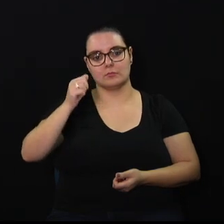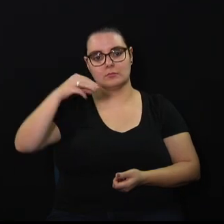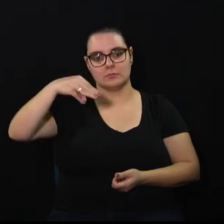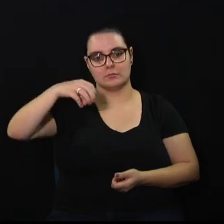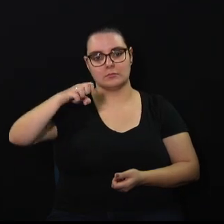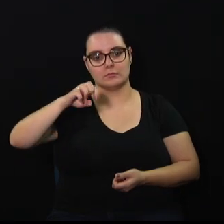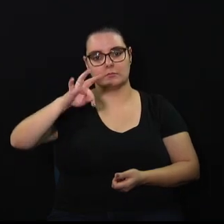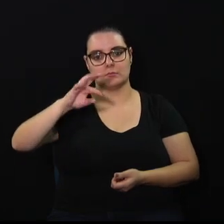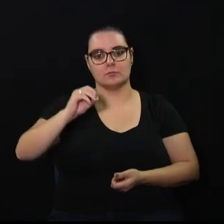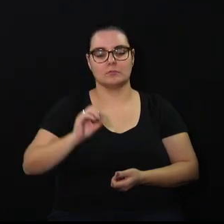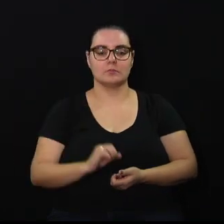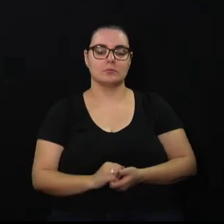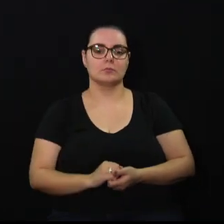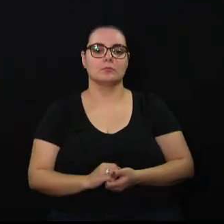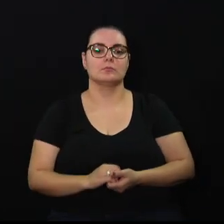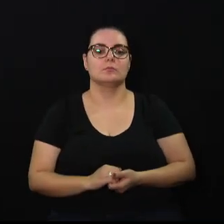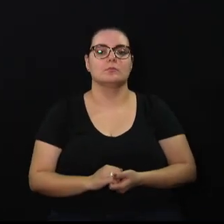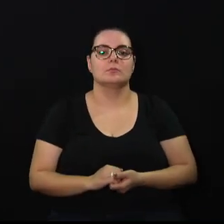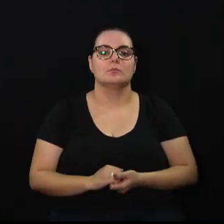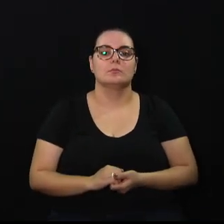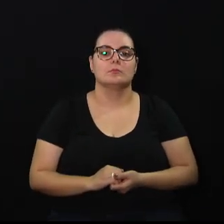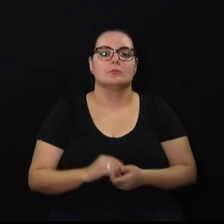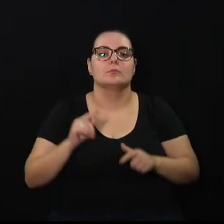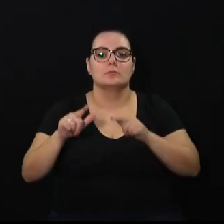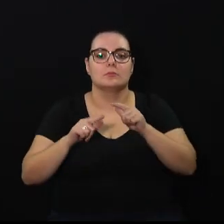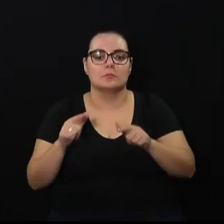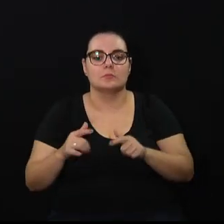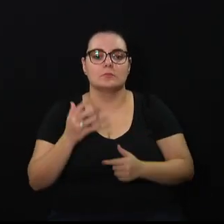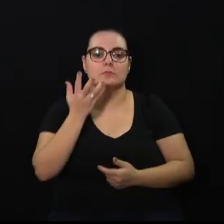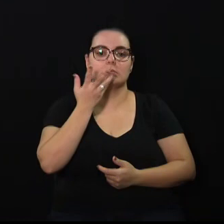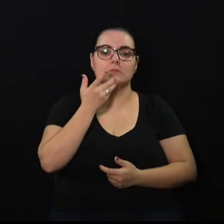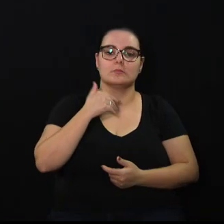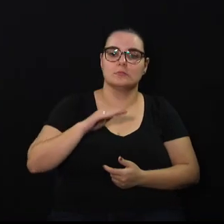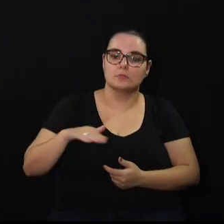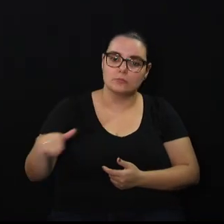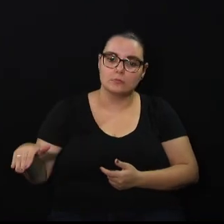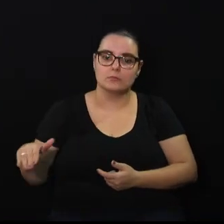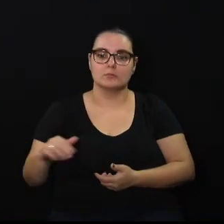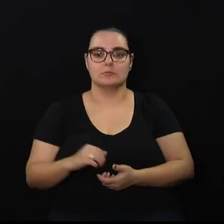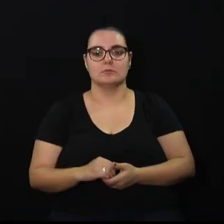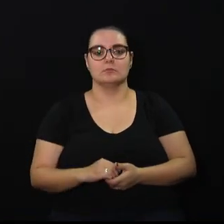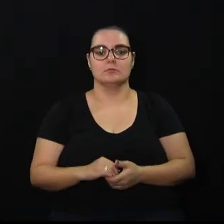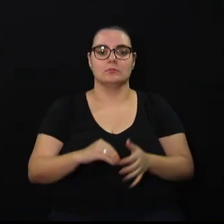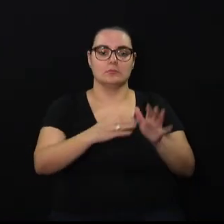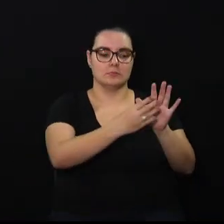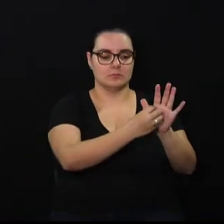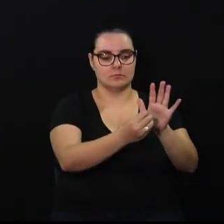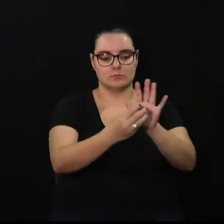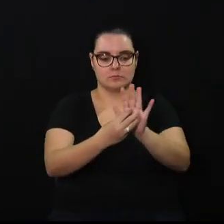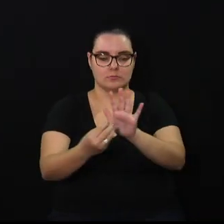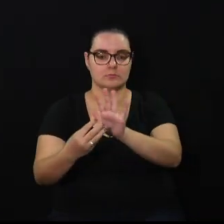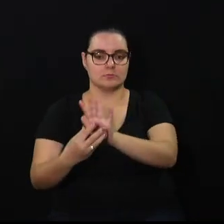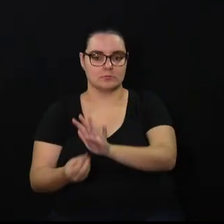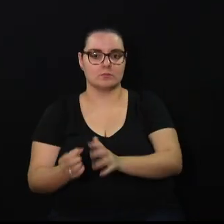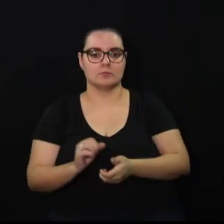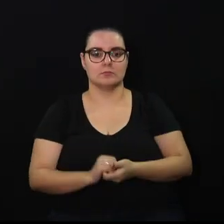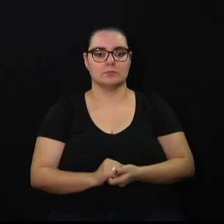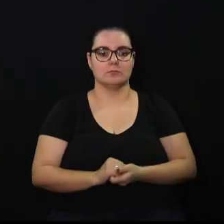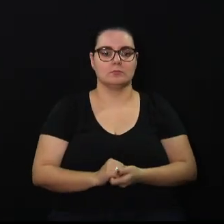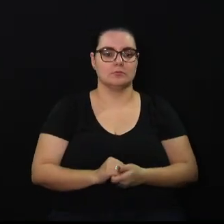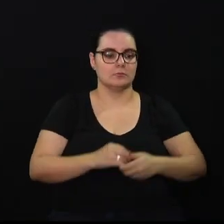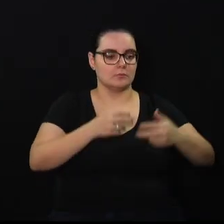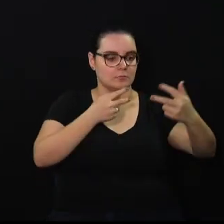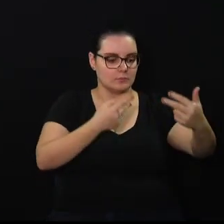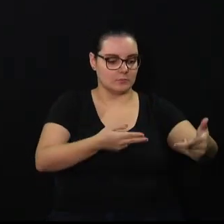é com a criança relação de modelos então o que é igual com